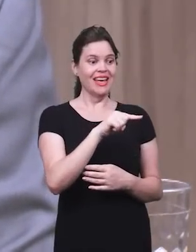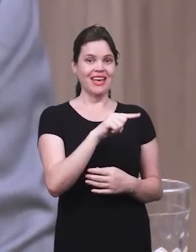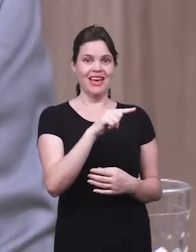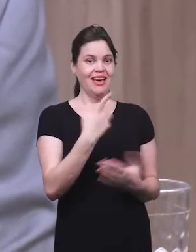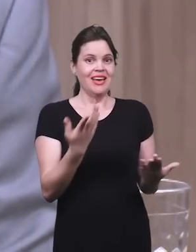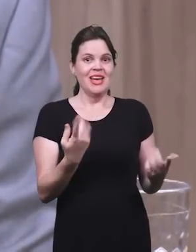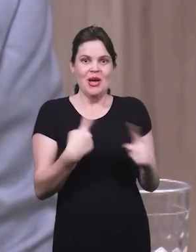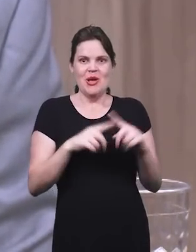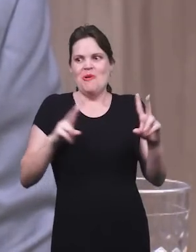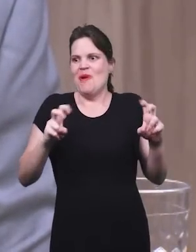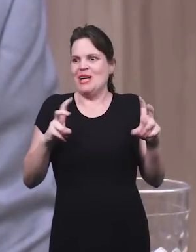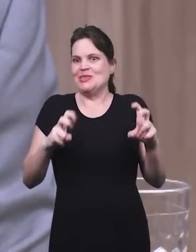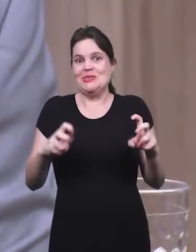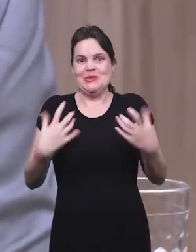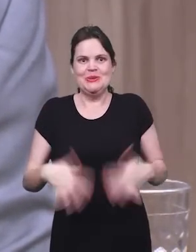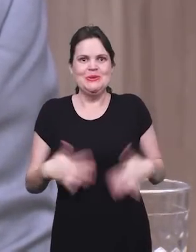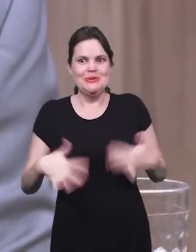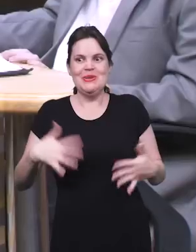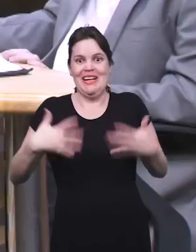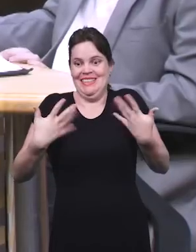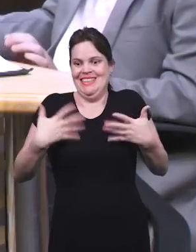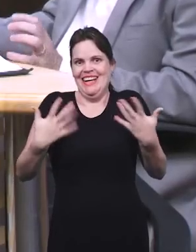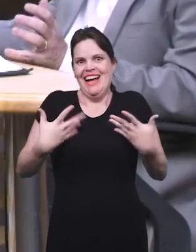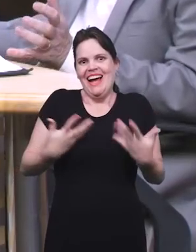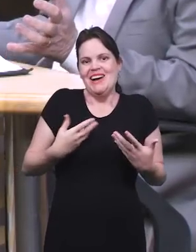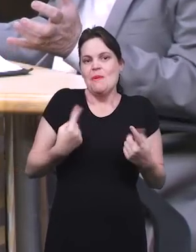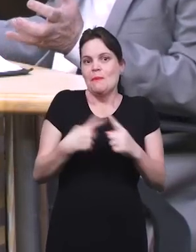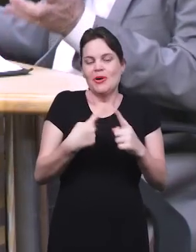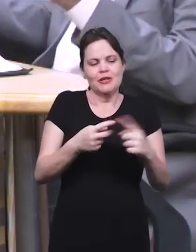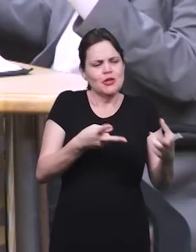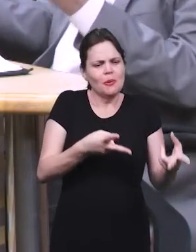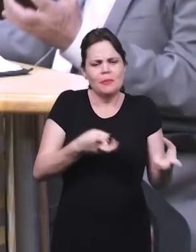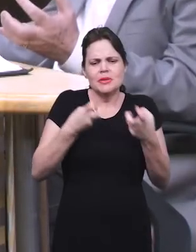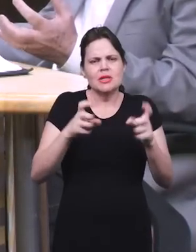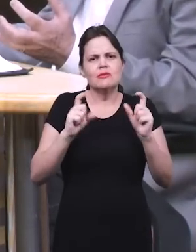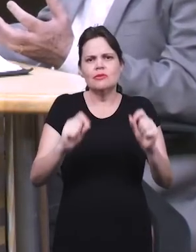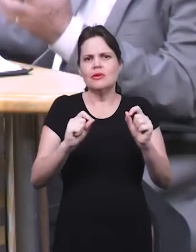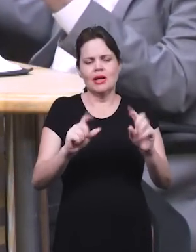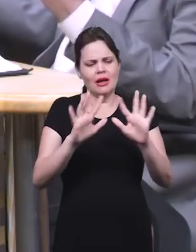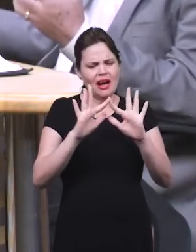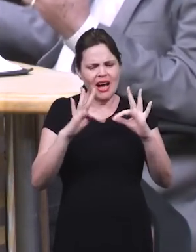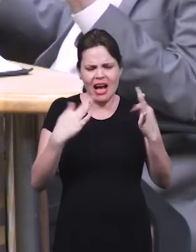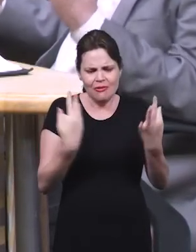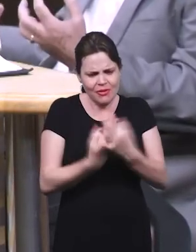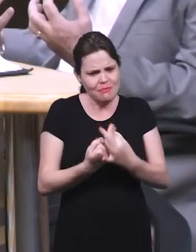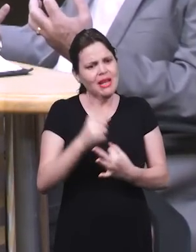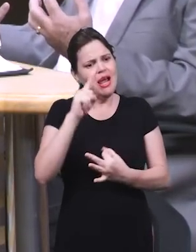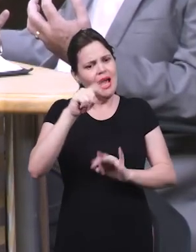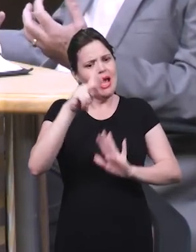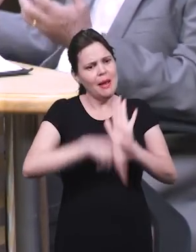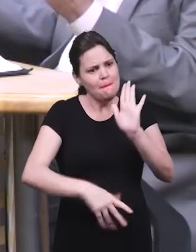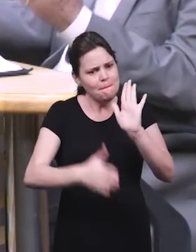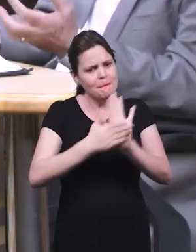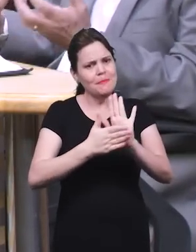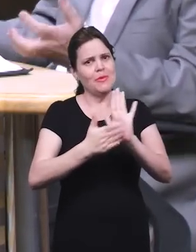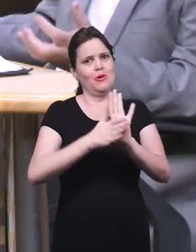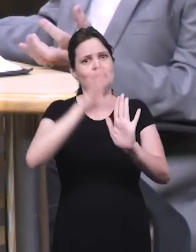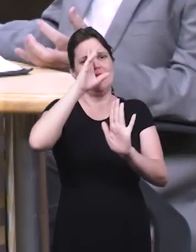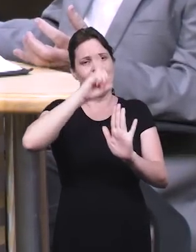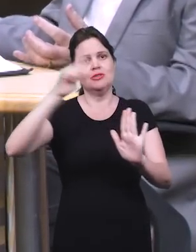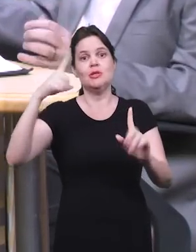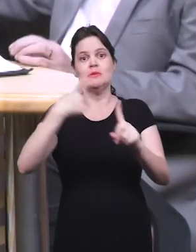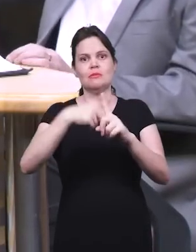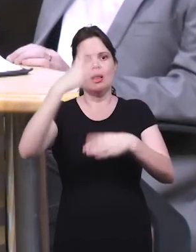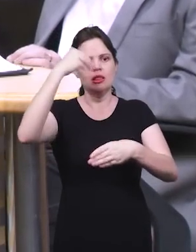é palpitante, né, Wallace? Porque nós vemos que o maior exemplo de que a família é um projeto de Deus está na vida